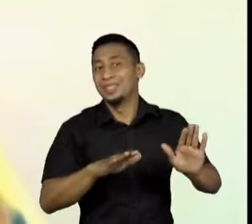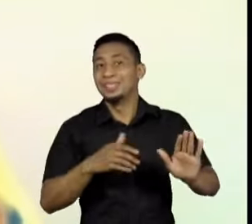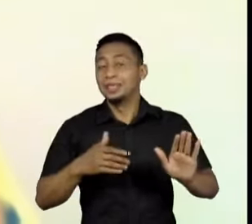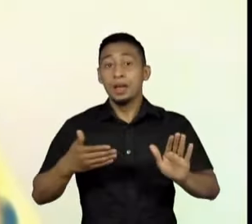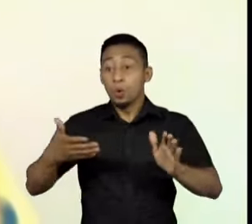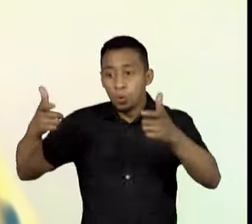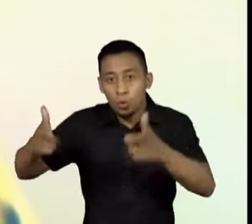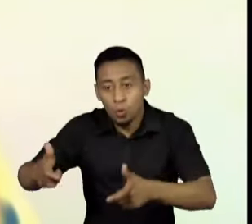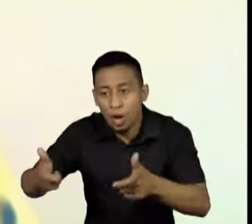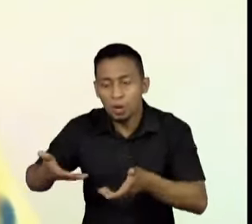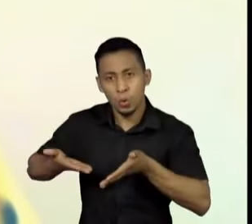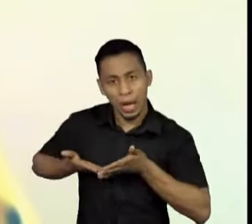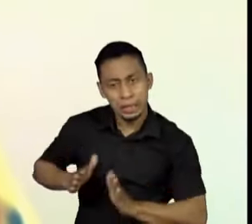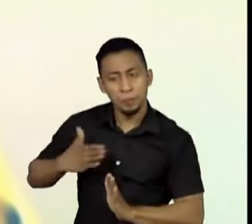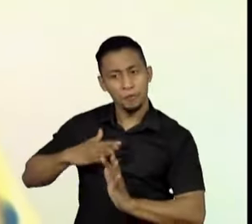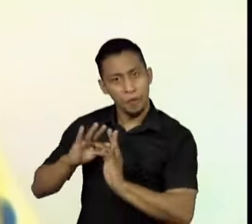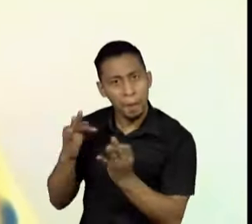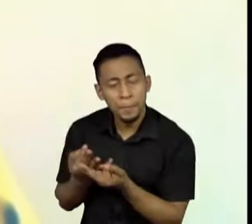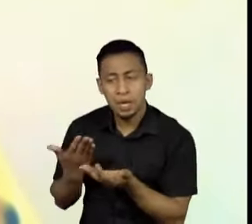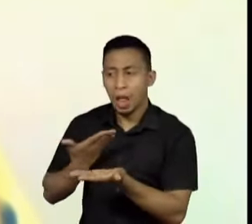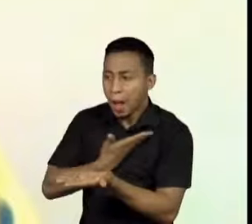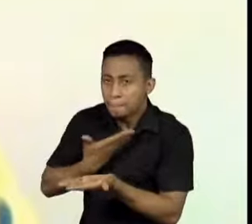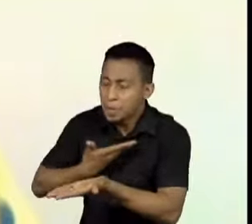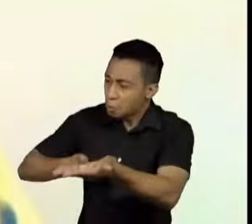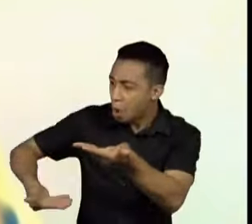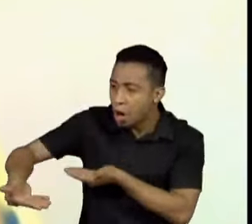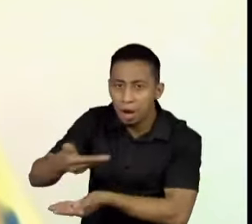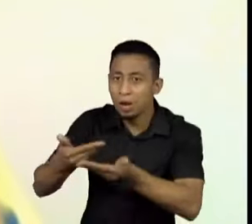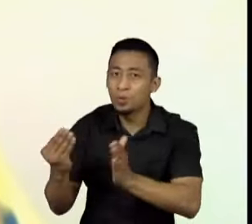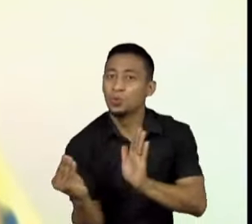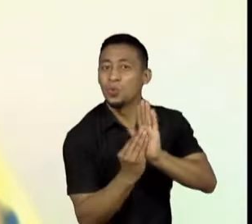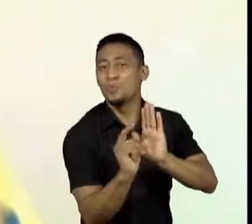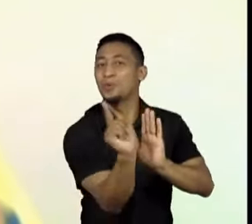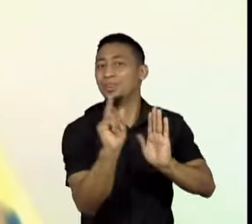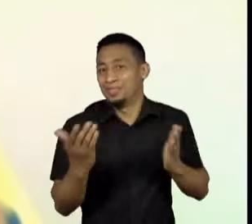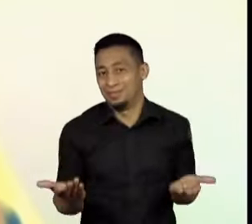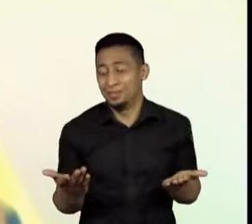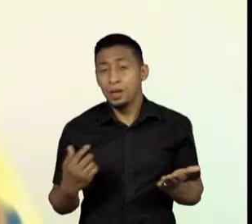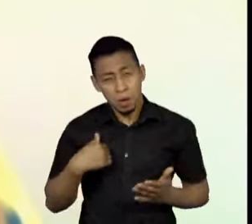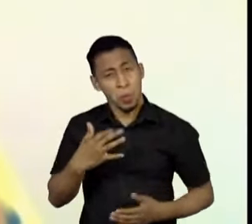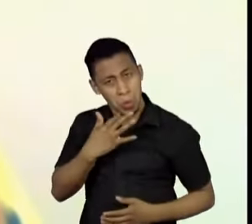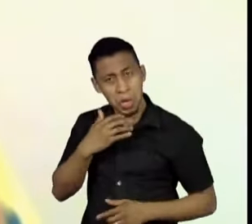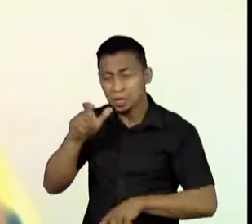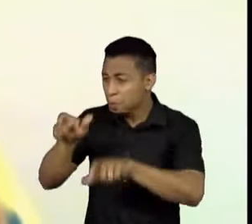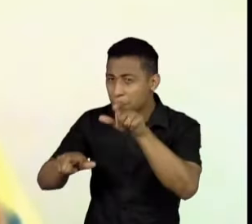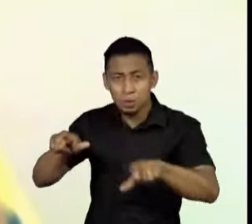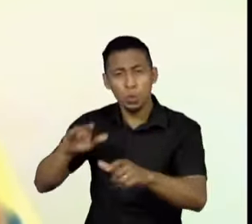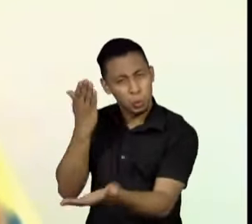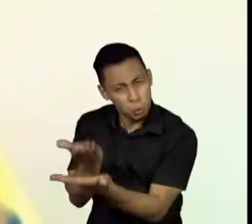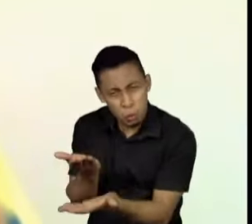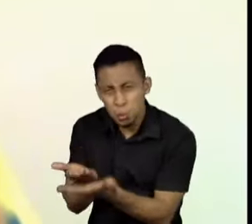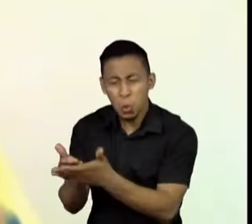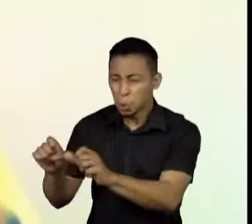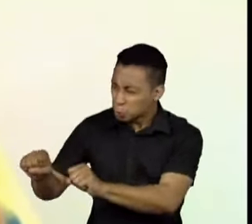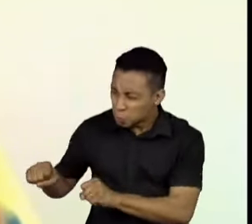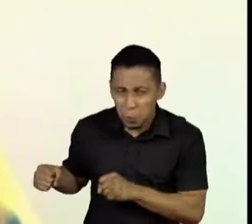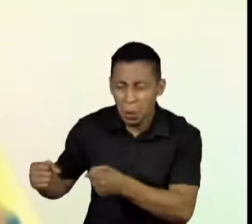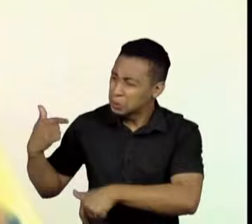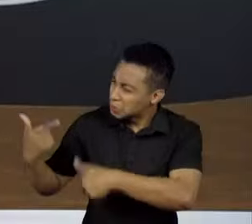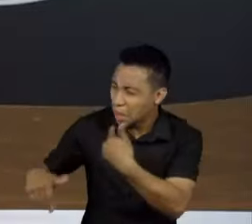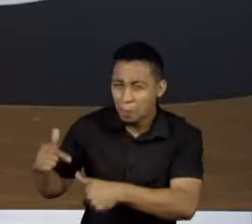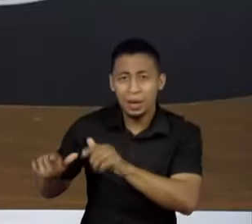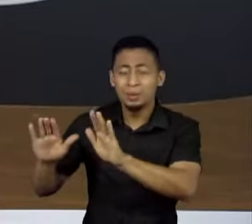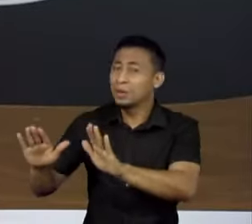uma série de pessoas que estudam, que esforçam e continuam sendo cerceadas.